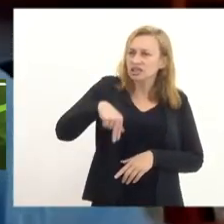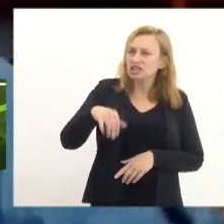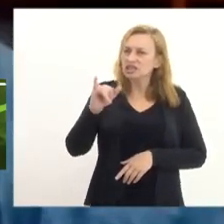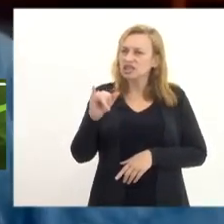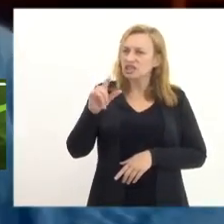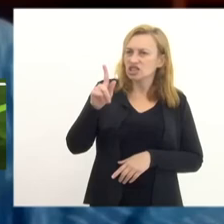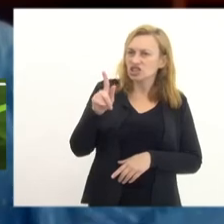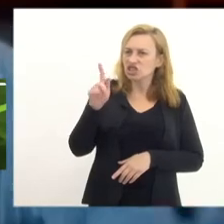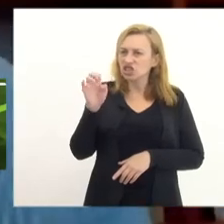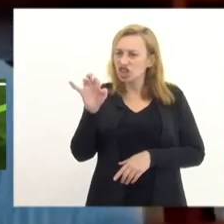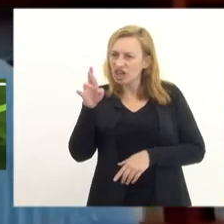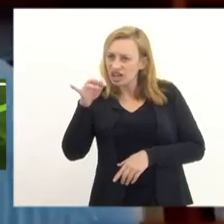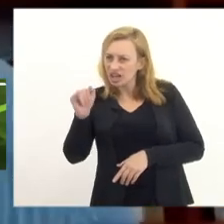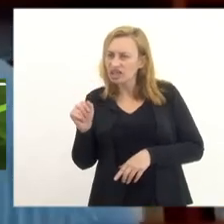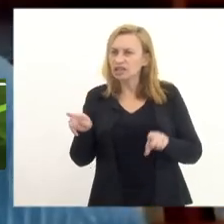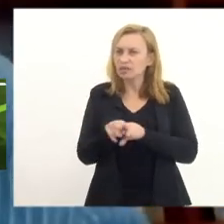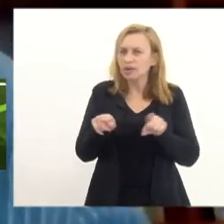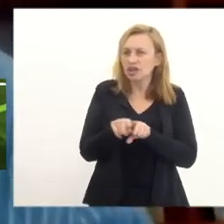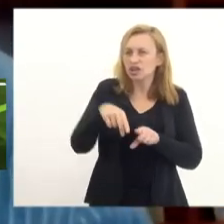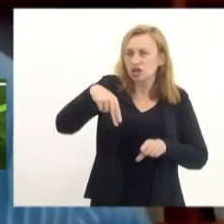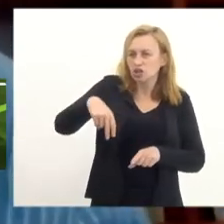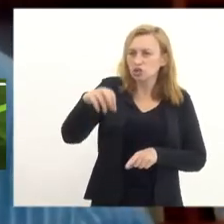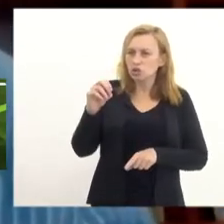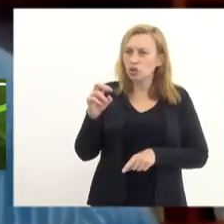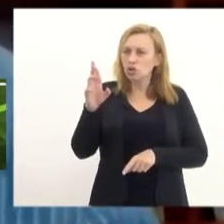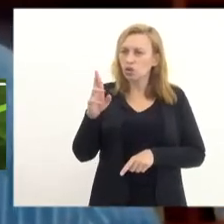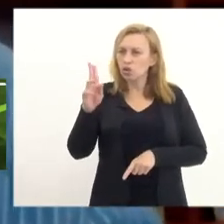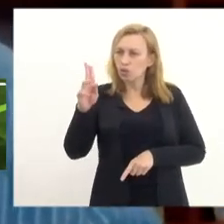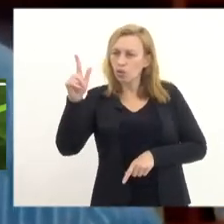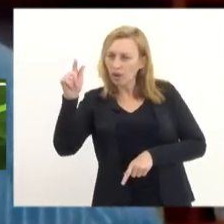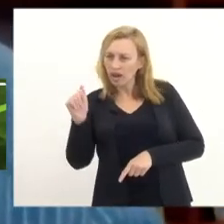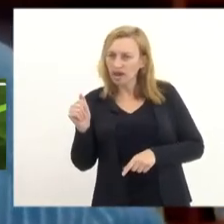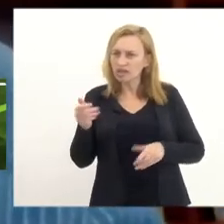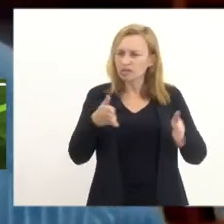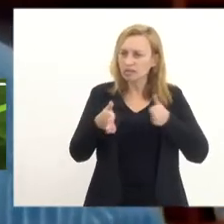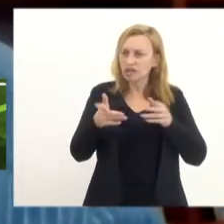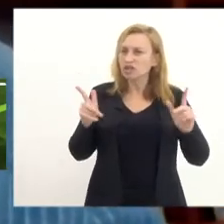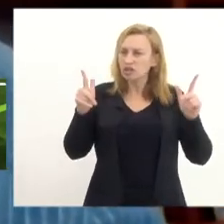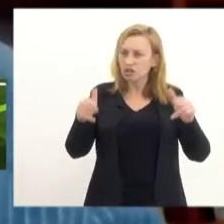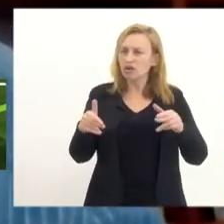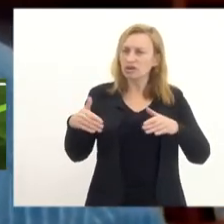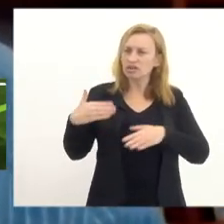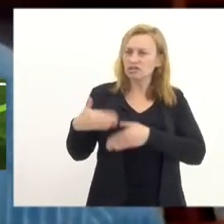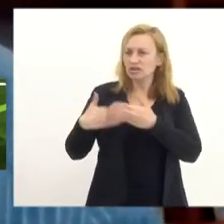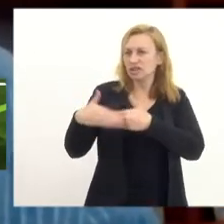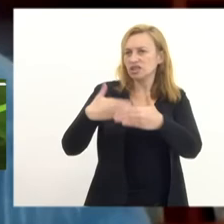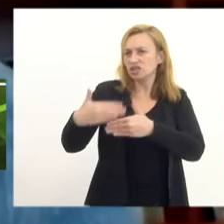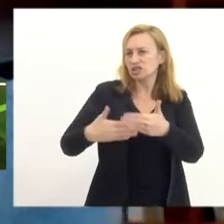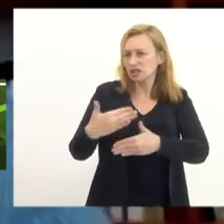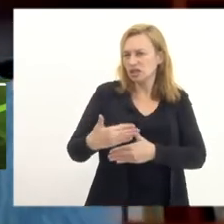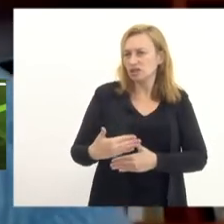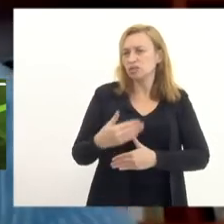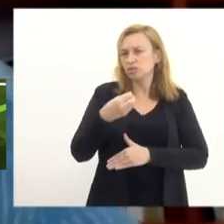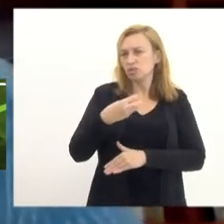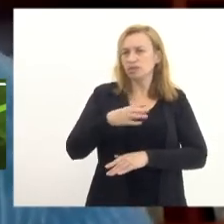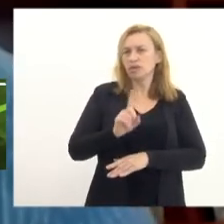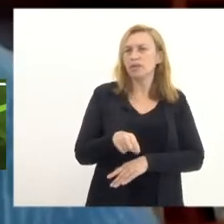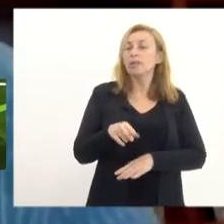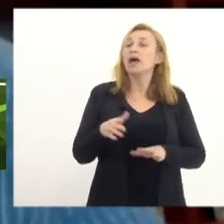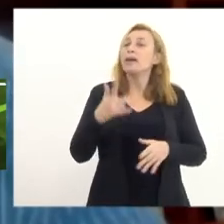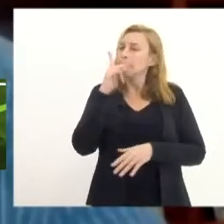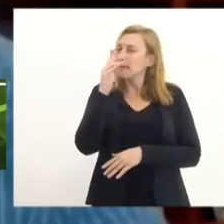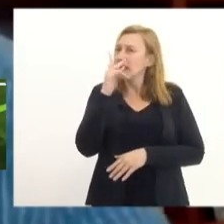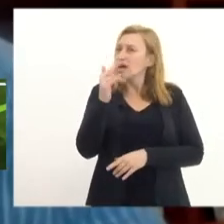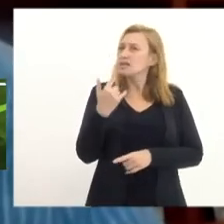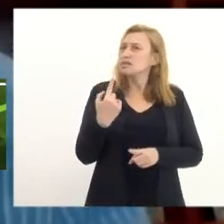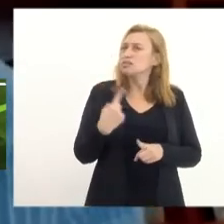Noruega começaram a extrair petróleo mais ou menos na mesma época e tiveram trajetórias absolutamente distintas. Né? Me parece